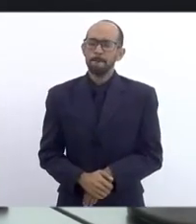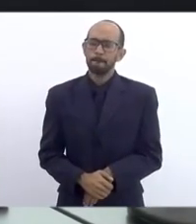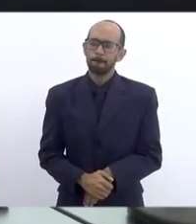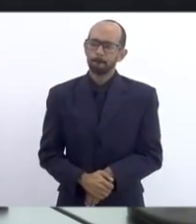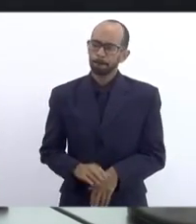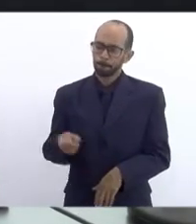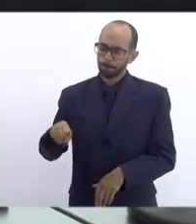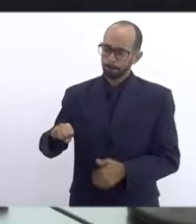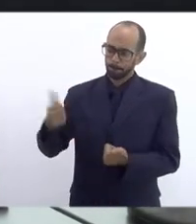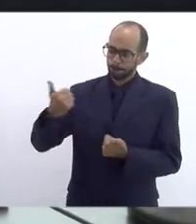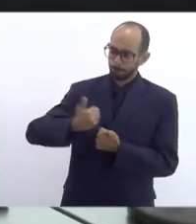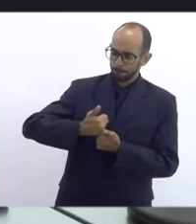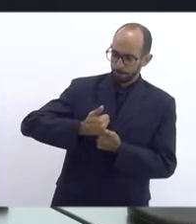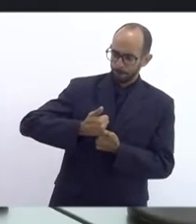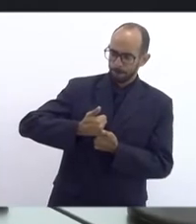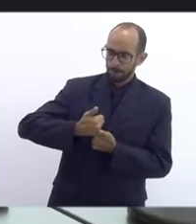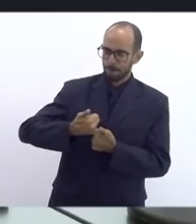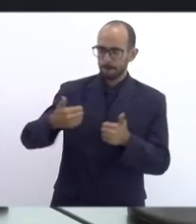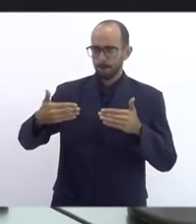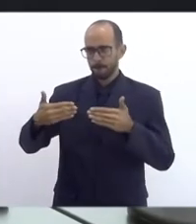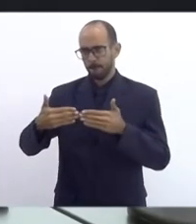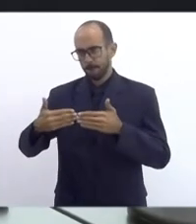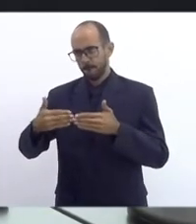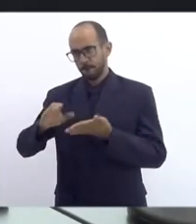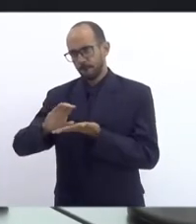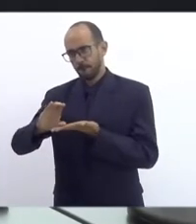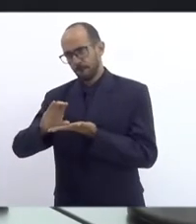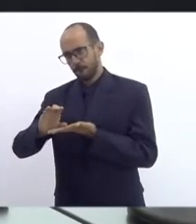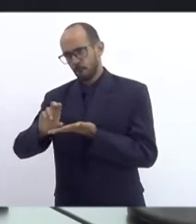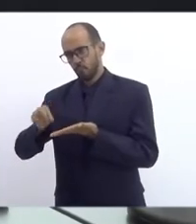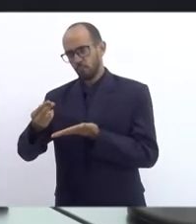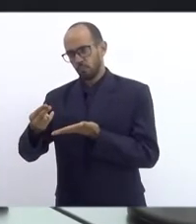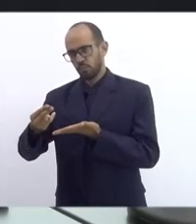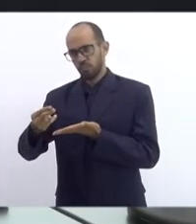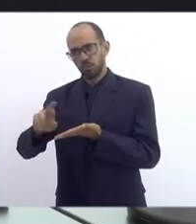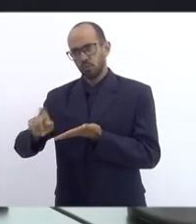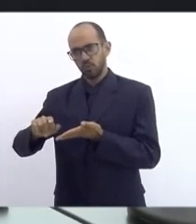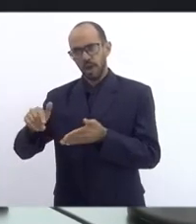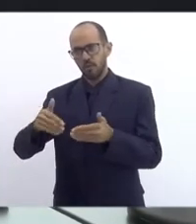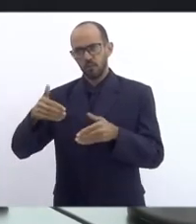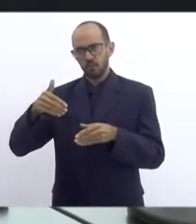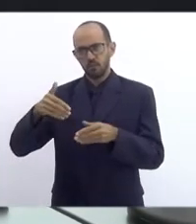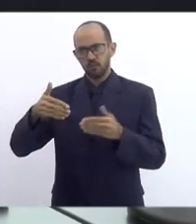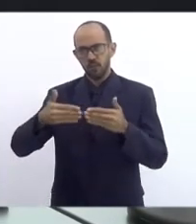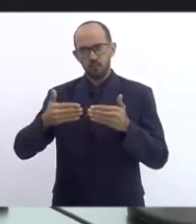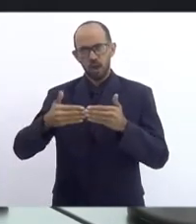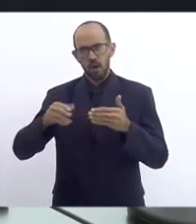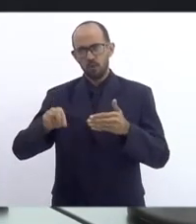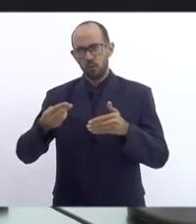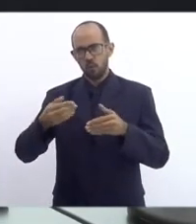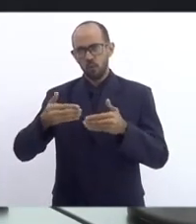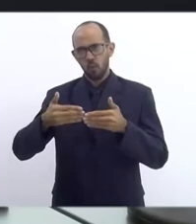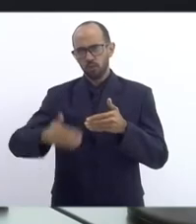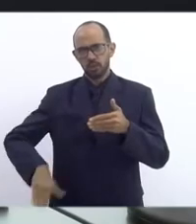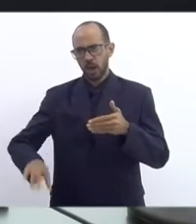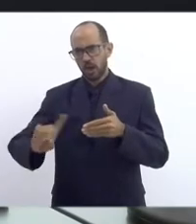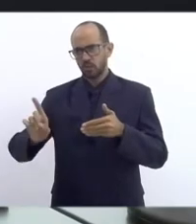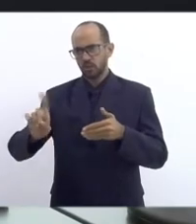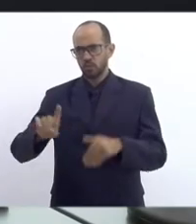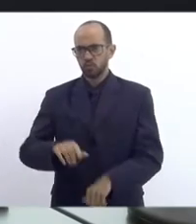se o substitutivo é ou não é constitucional. Não é favorável, é o contrário. A gente não vota em mérito.